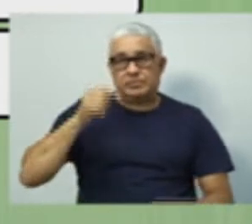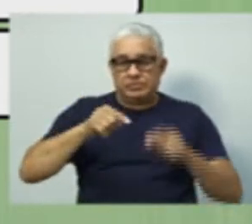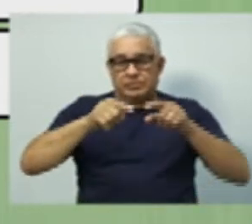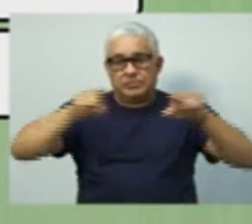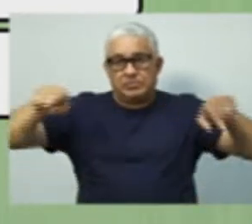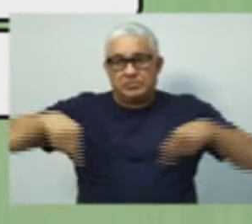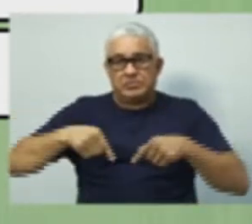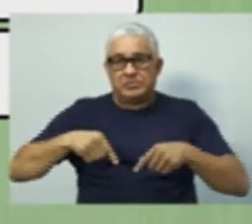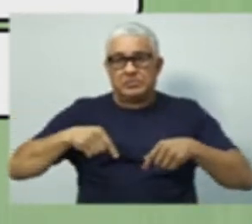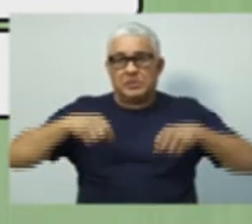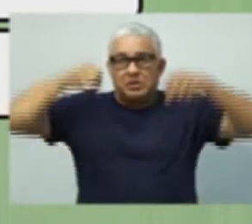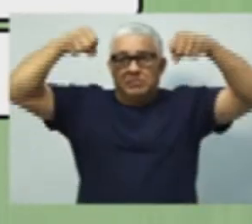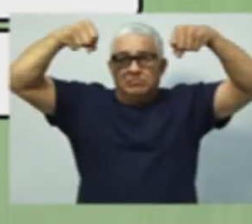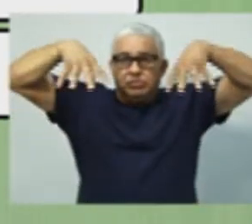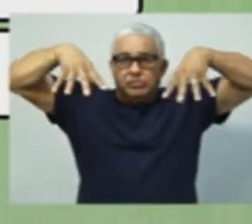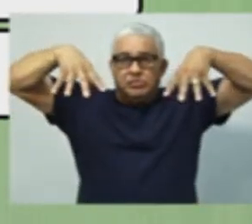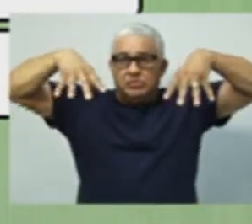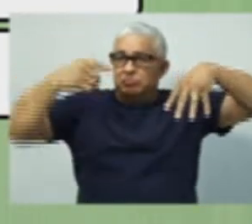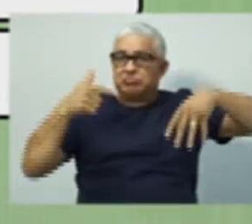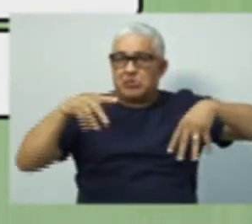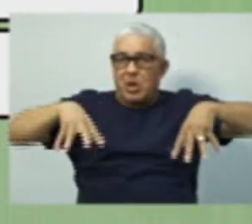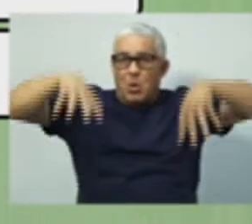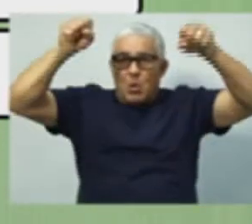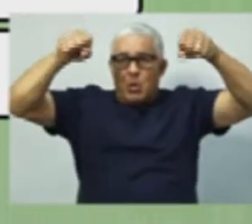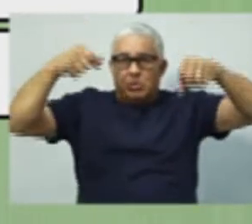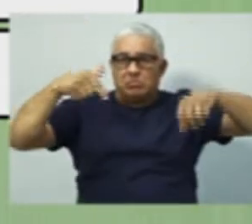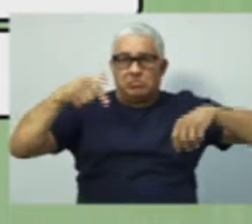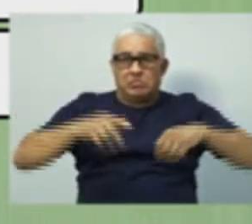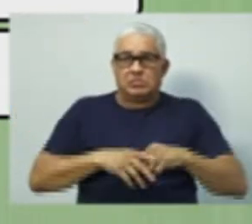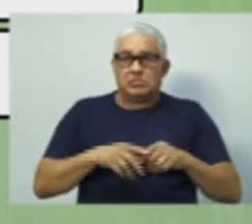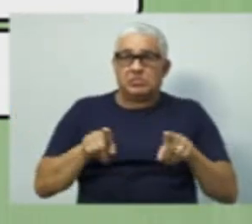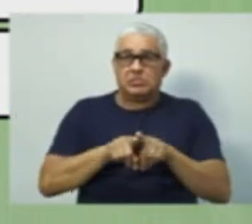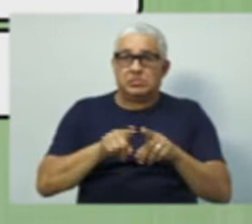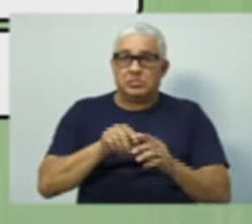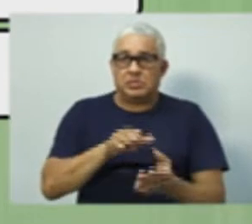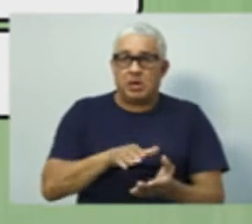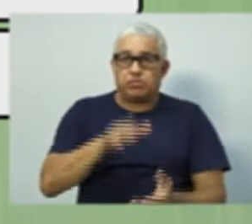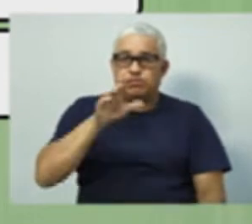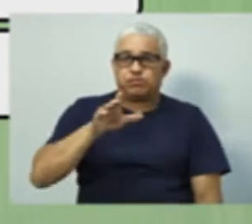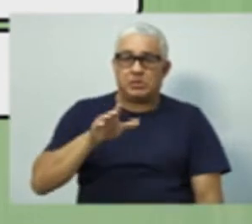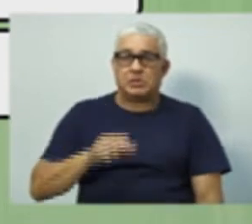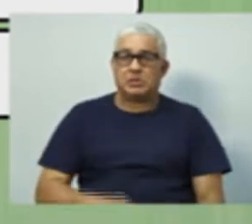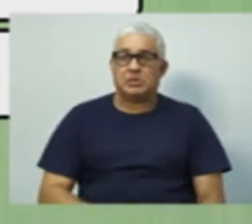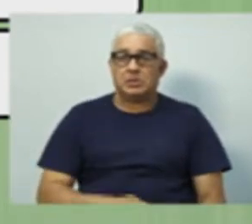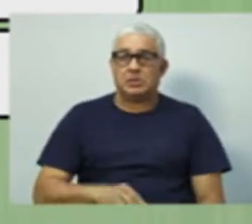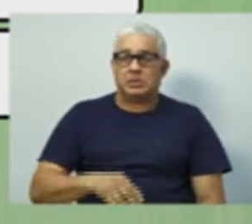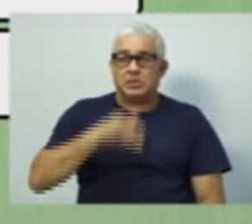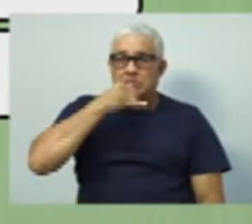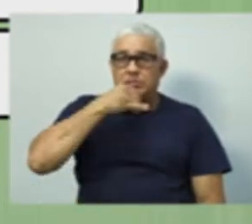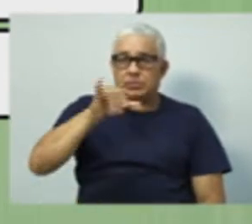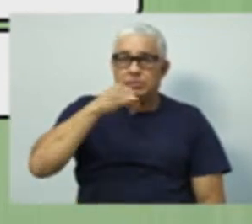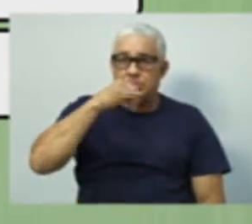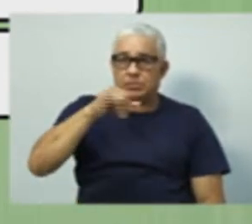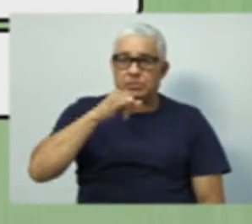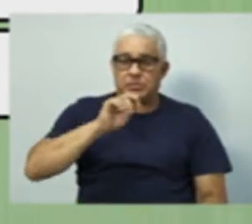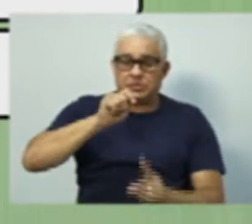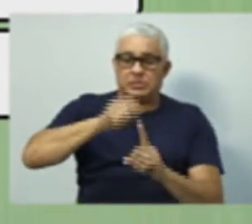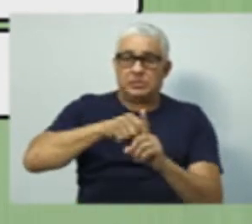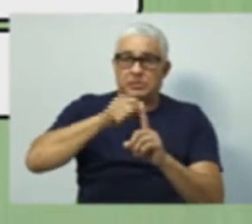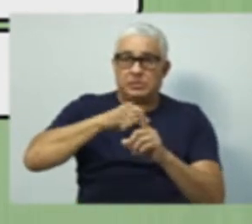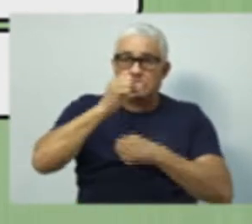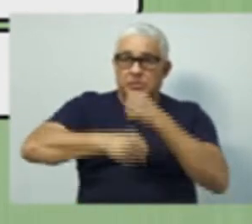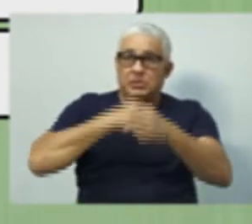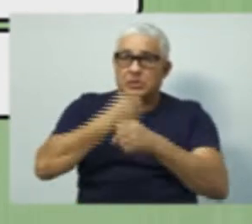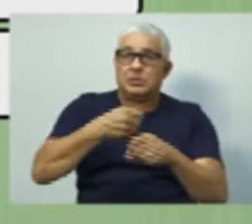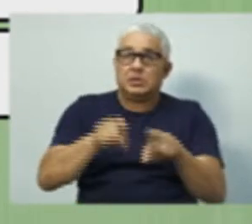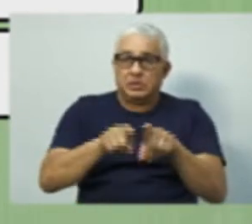luz, por exemplo, deixa o ambiente com a luz acesa, o acúmulo desse consumo de energia no final do exercício vai gerar o